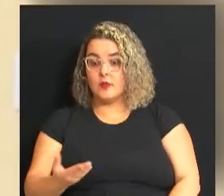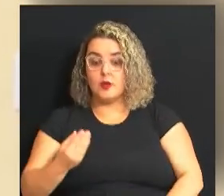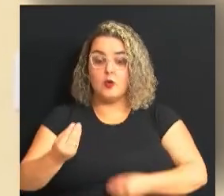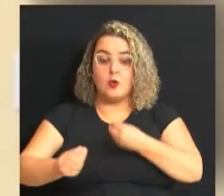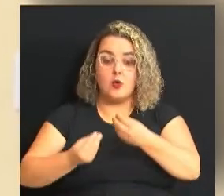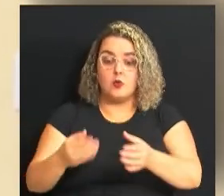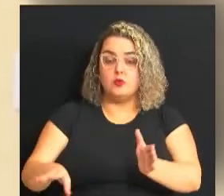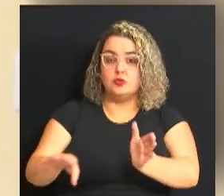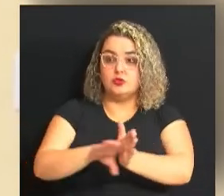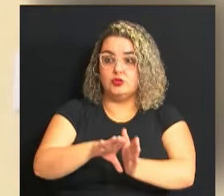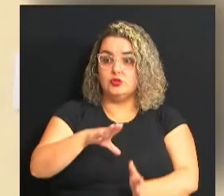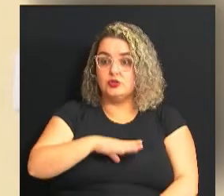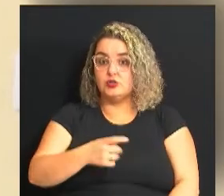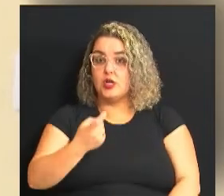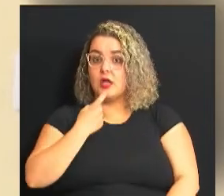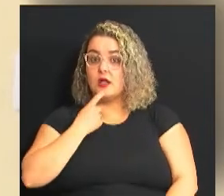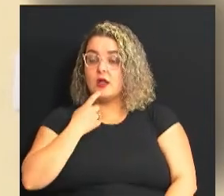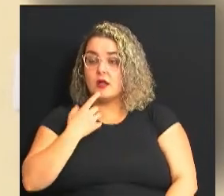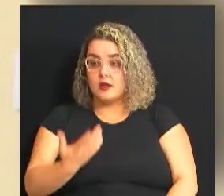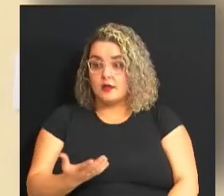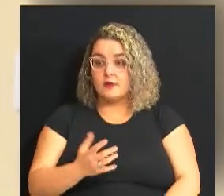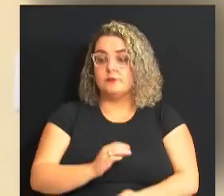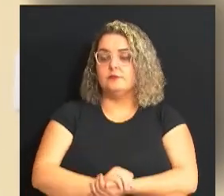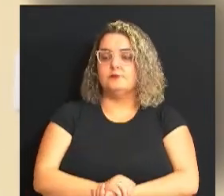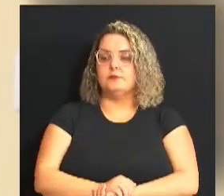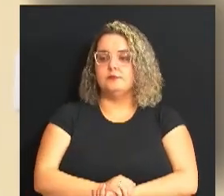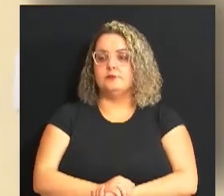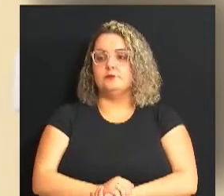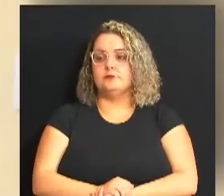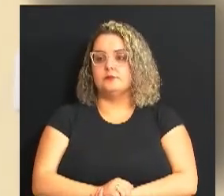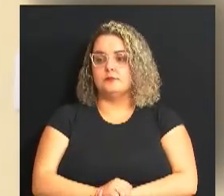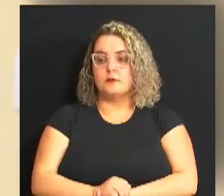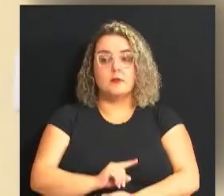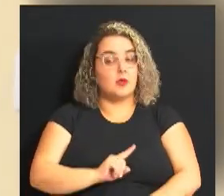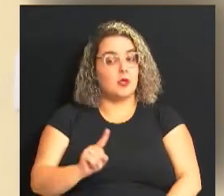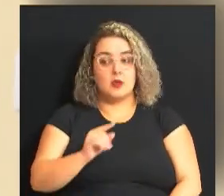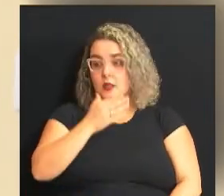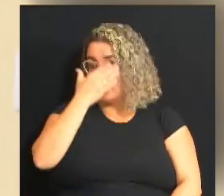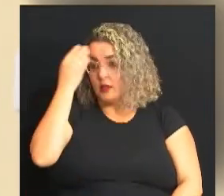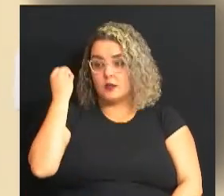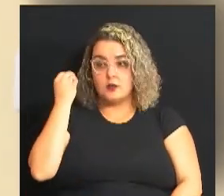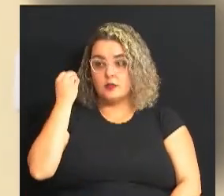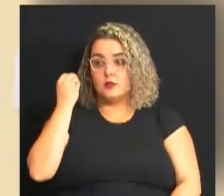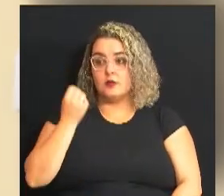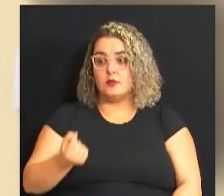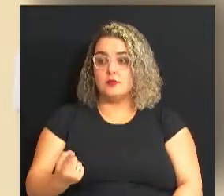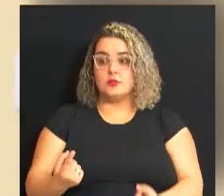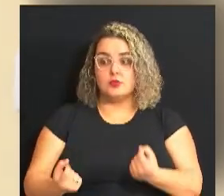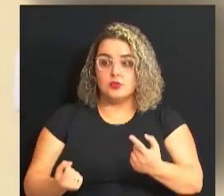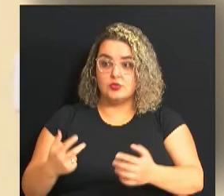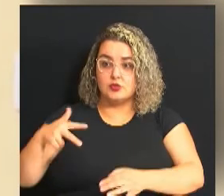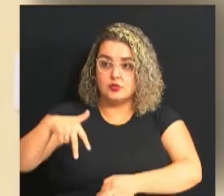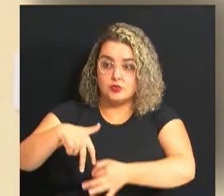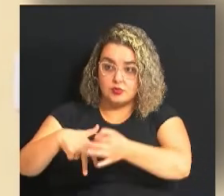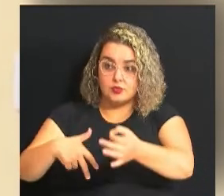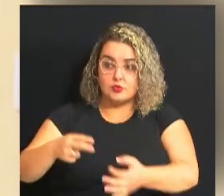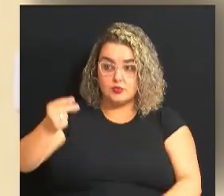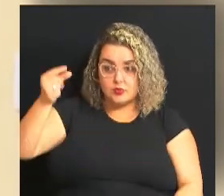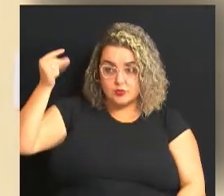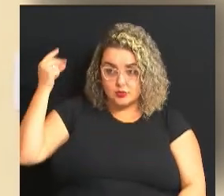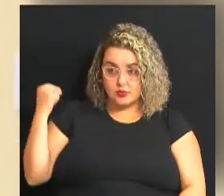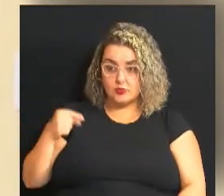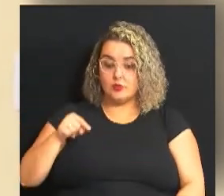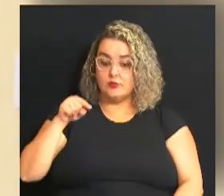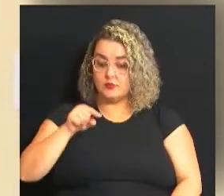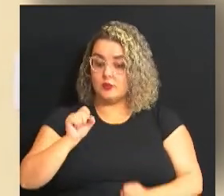da forma que eu cheguei. E eu não esqueço de algumas palavras dos meus antigos. Você pode